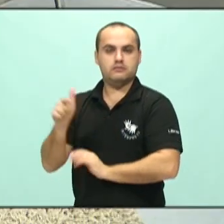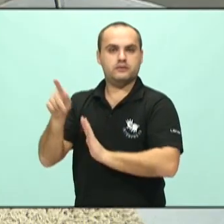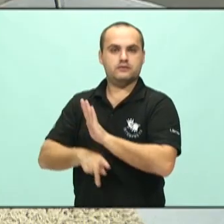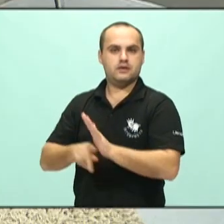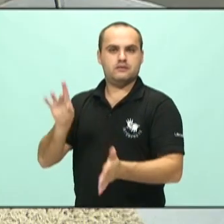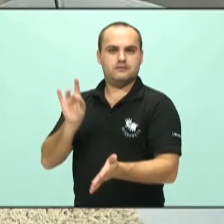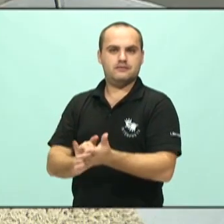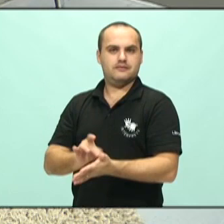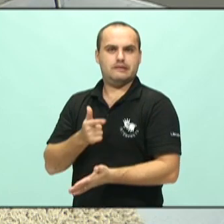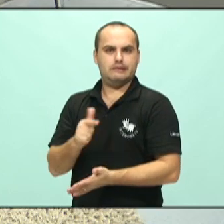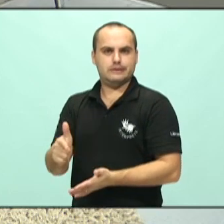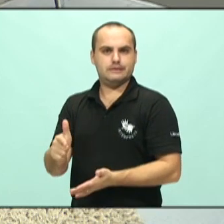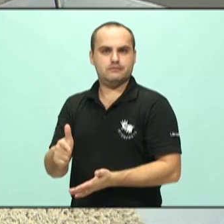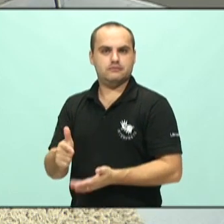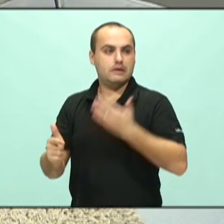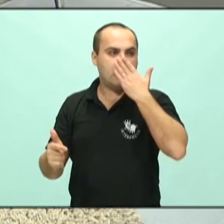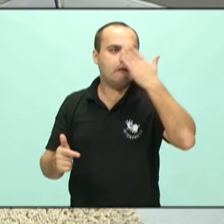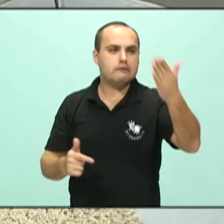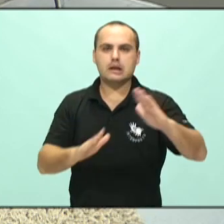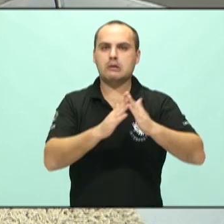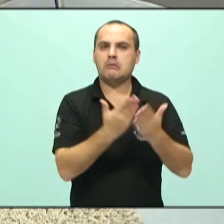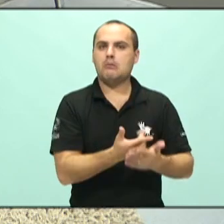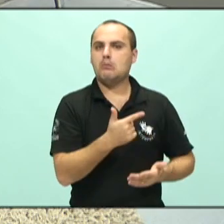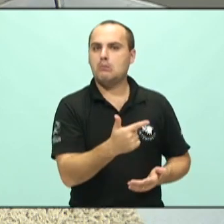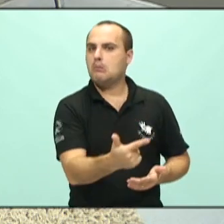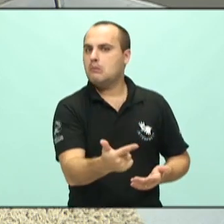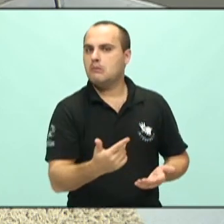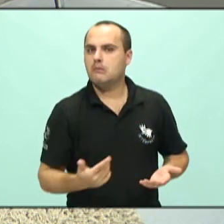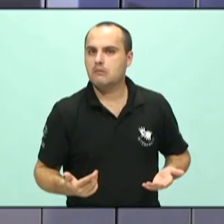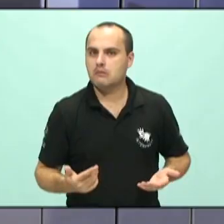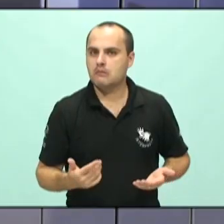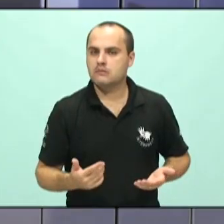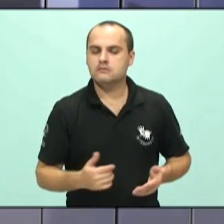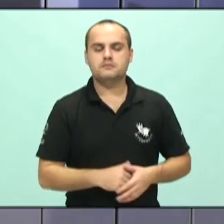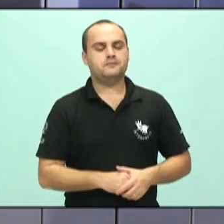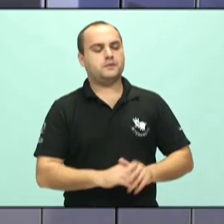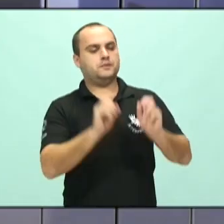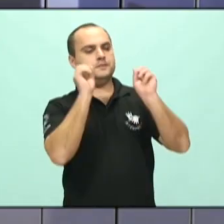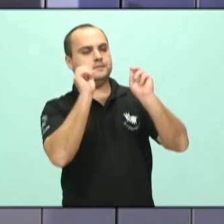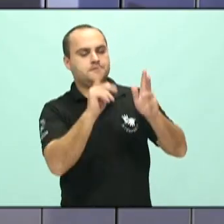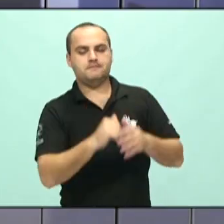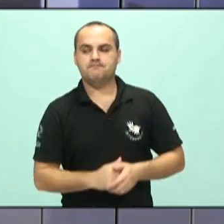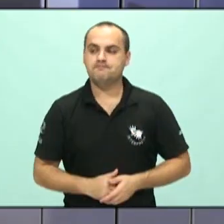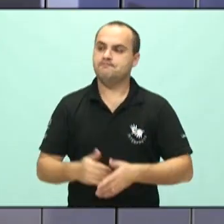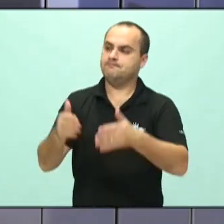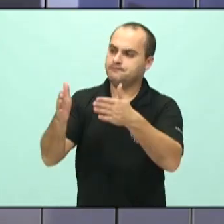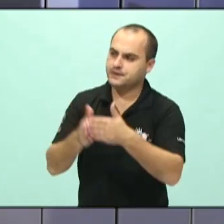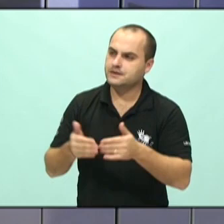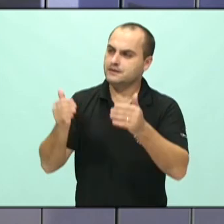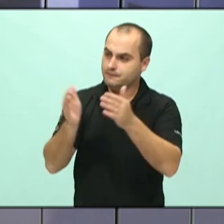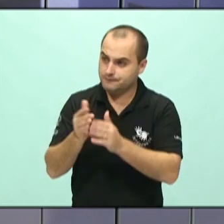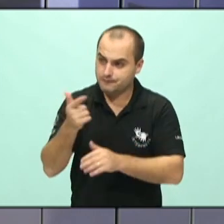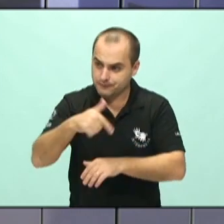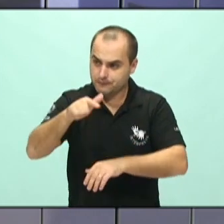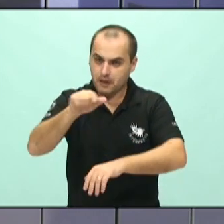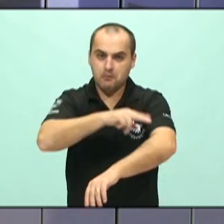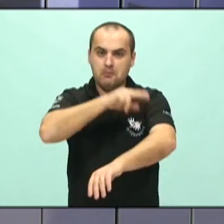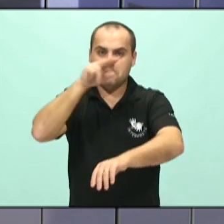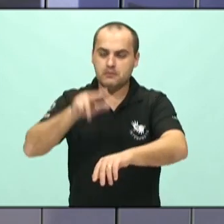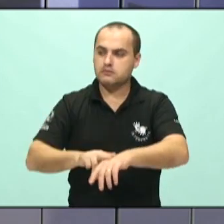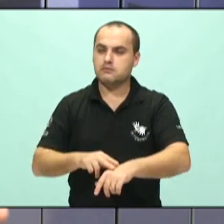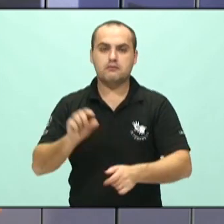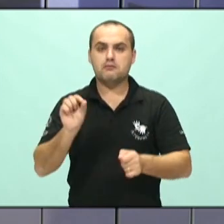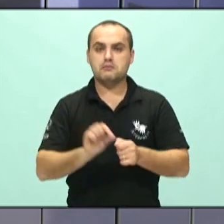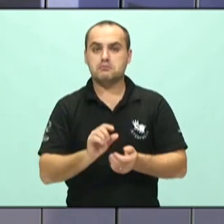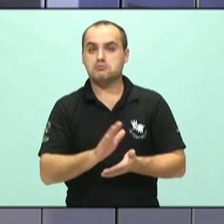original. Nem na frente da escola tinha passarela. Aí eu pedindo para eles, olha, vamos fazer. Os caras não fizeram. Eu